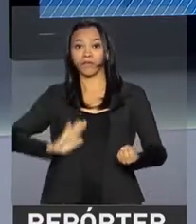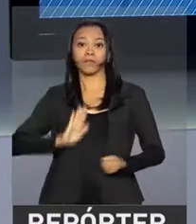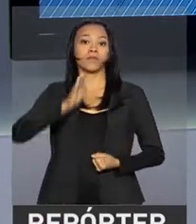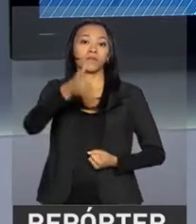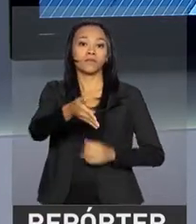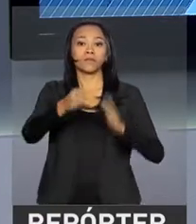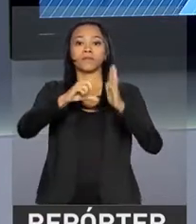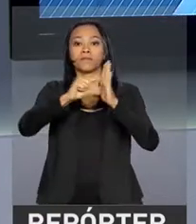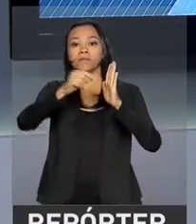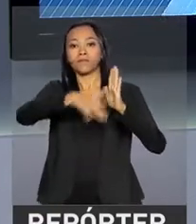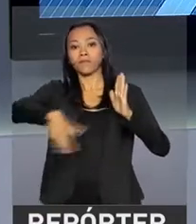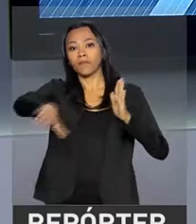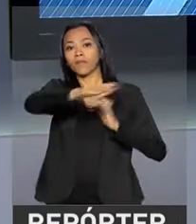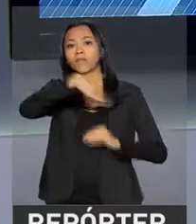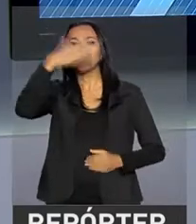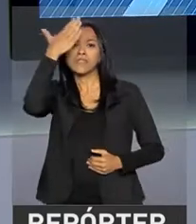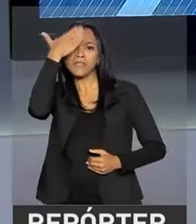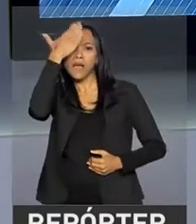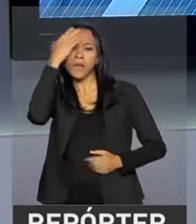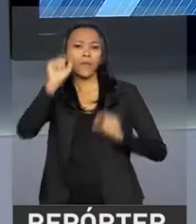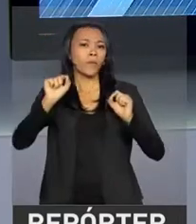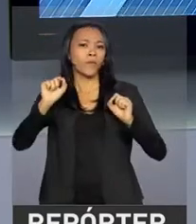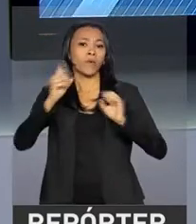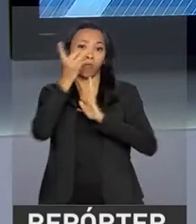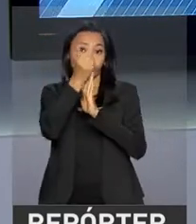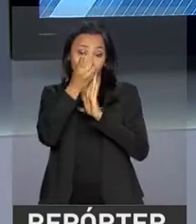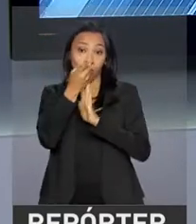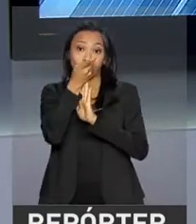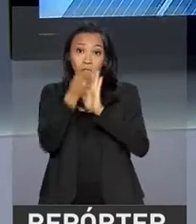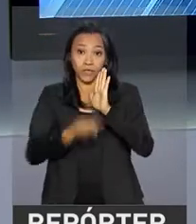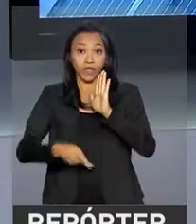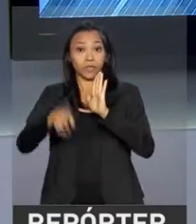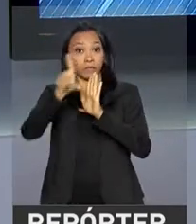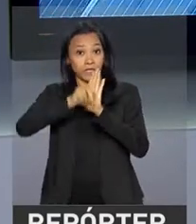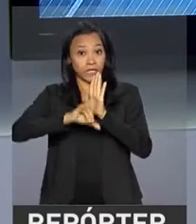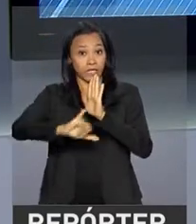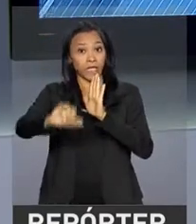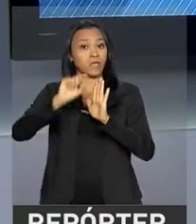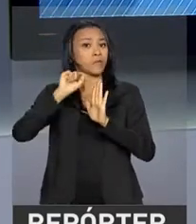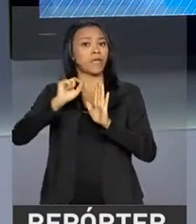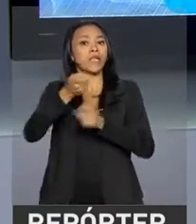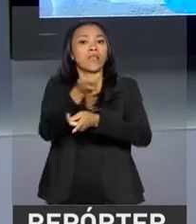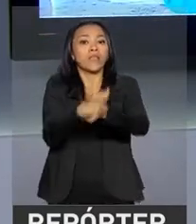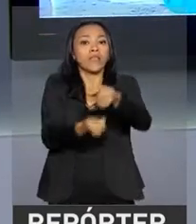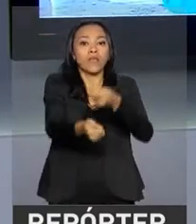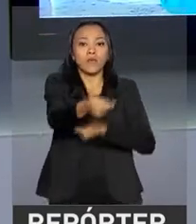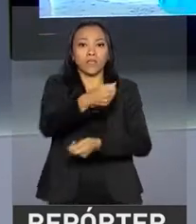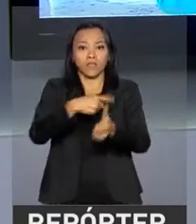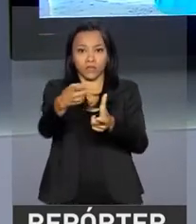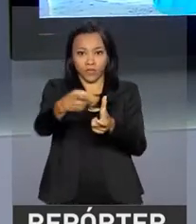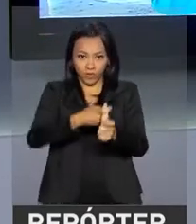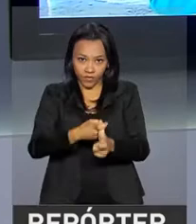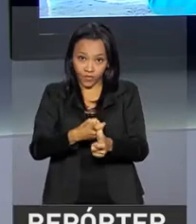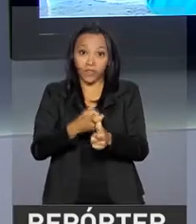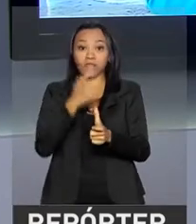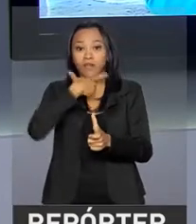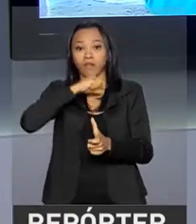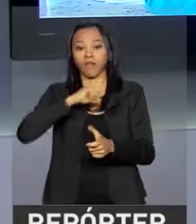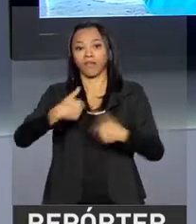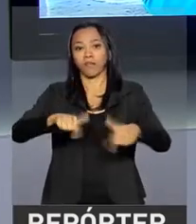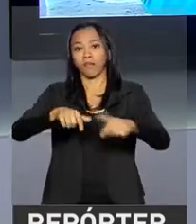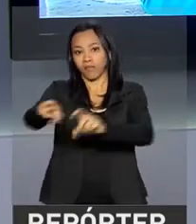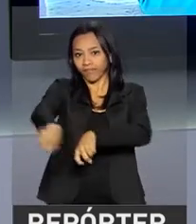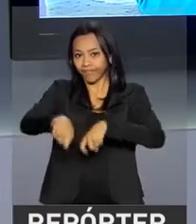saber os detalhes do projeto de lei que prevê a renegociação de dívidas de produtores rurais o lamarca que no pico a